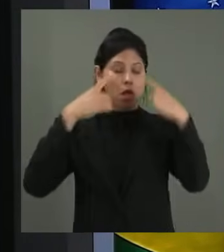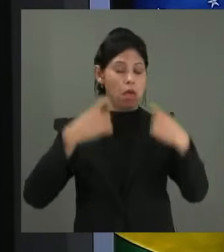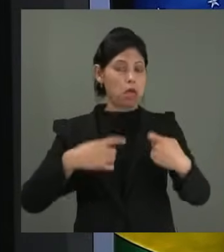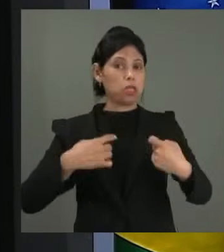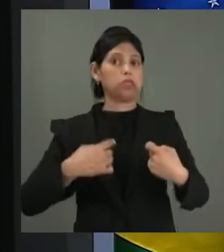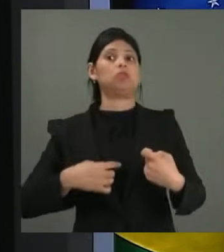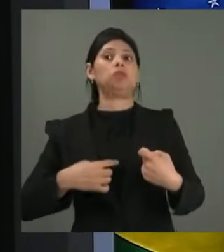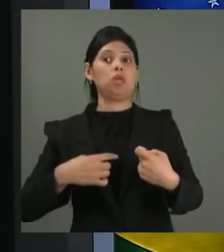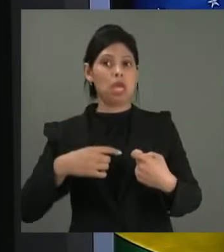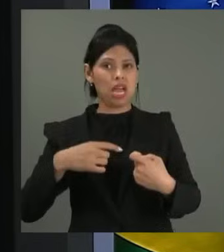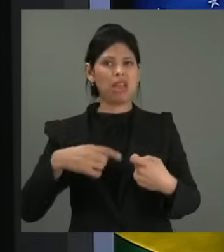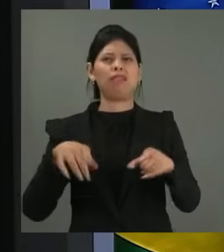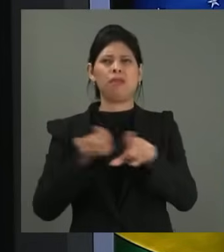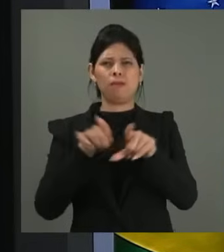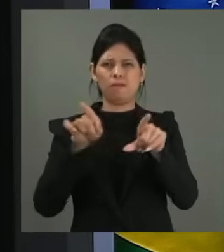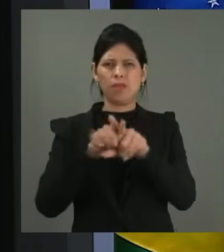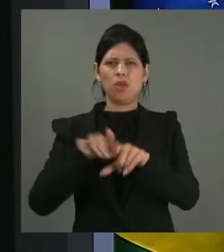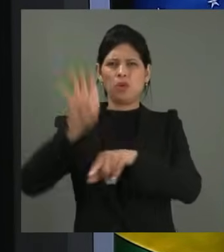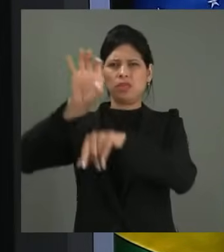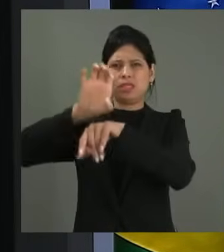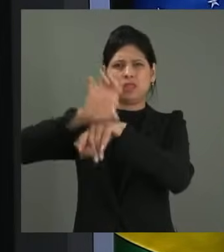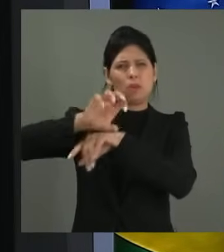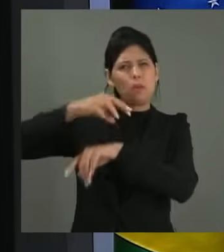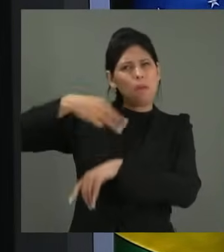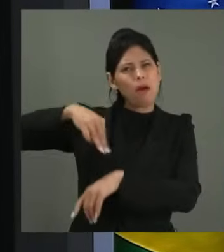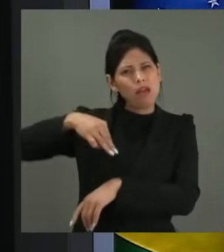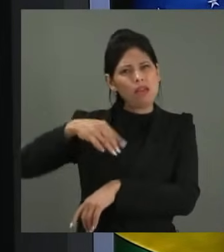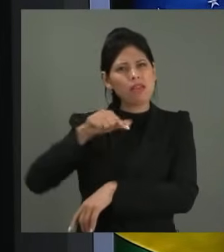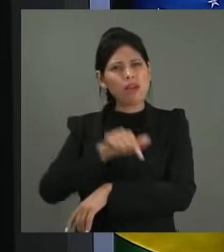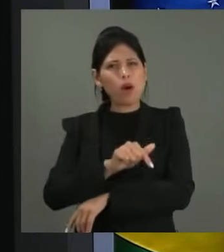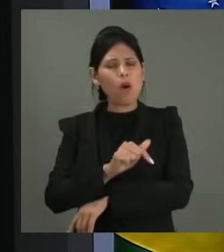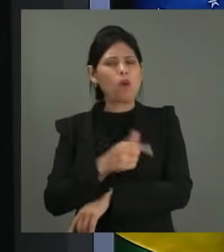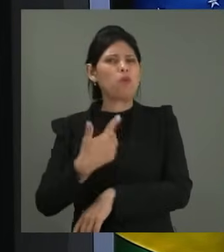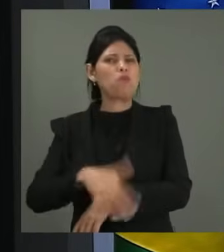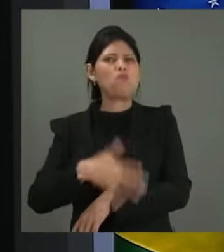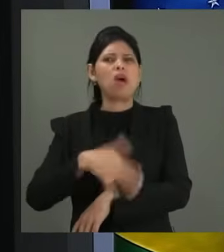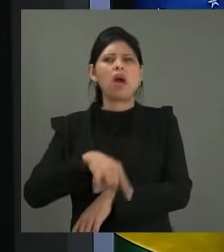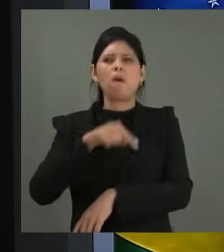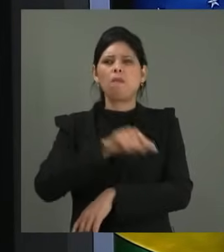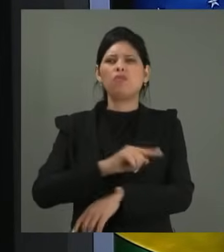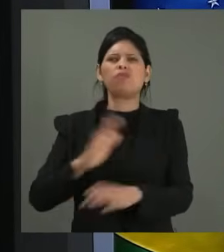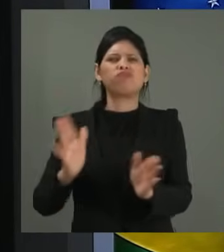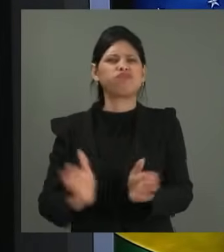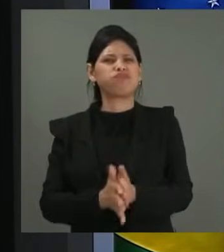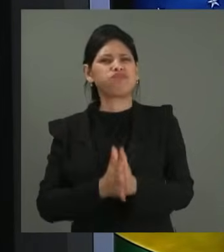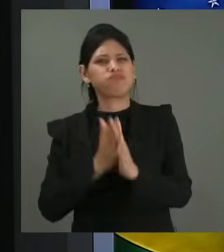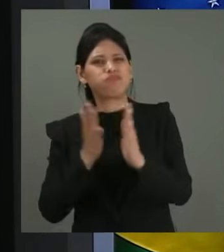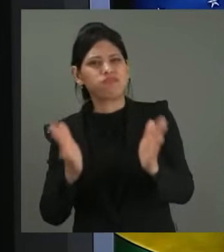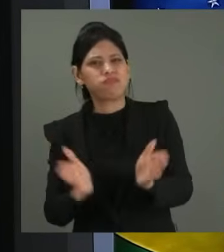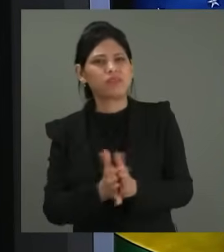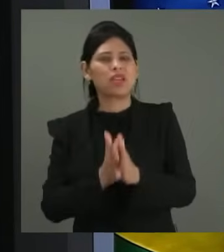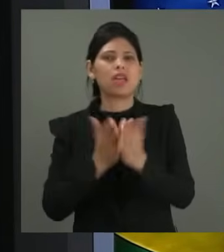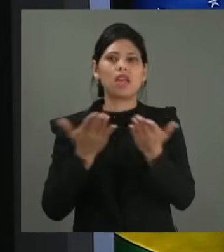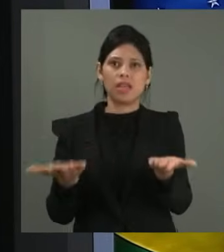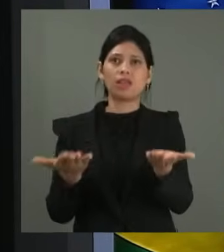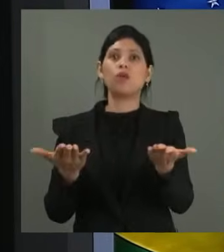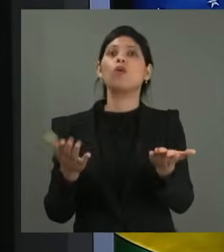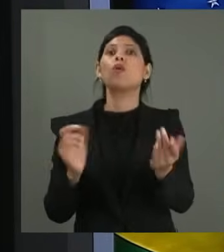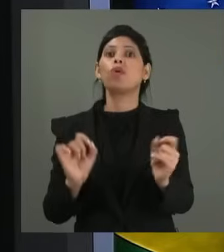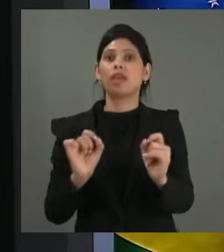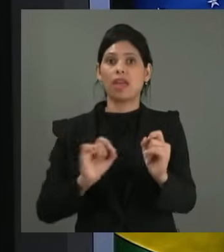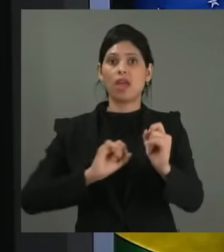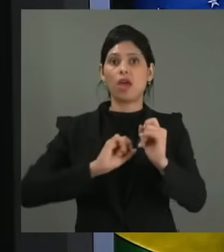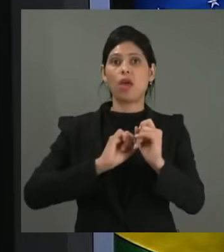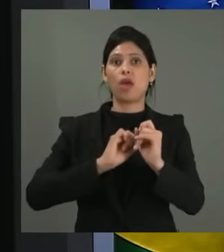Pobreza demais no Maranhão. Aliás, o STF a gente já questiona por ser muito